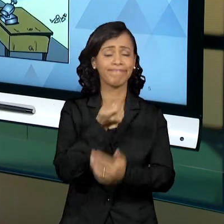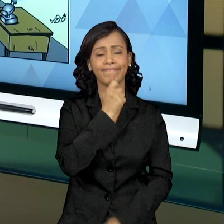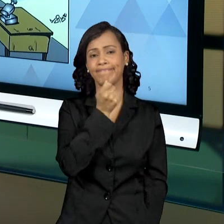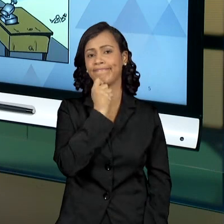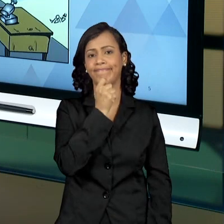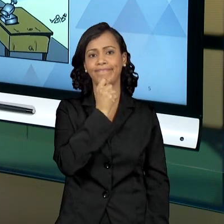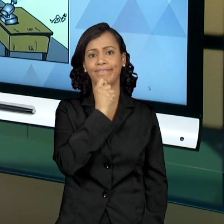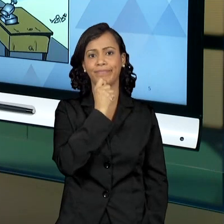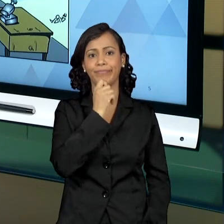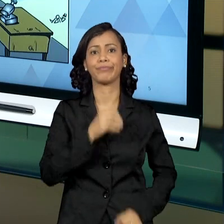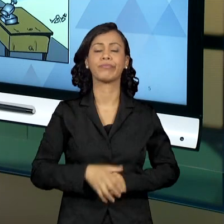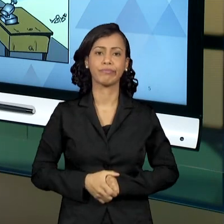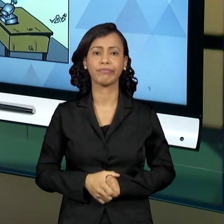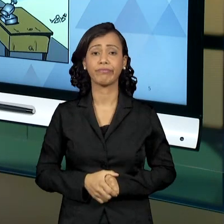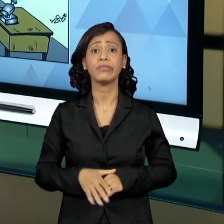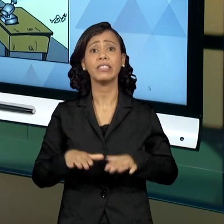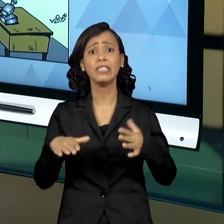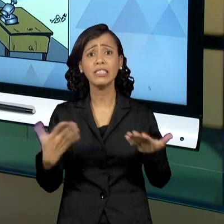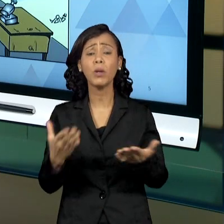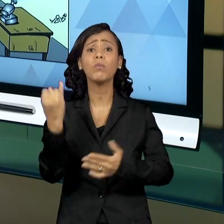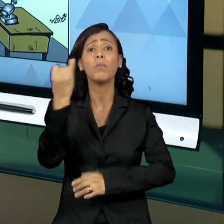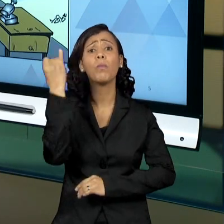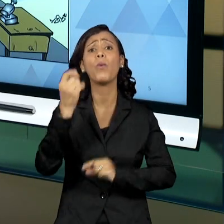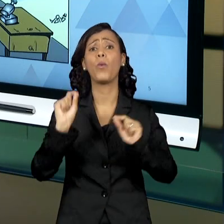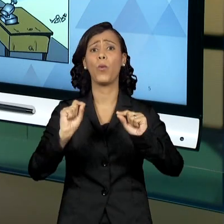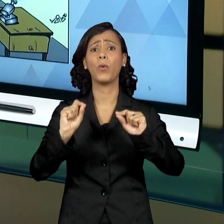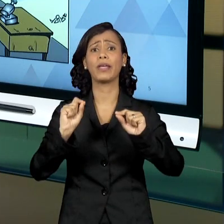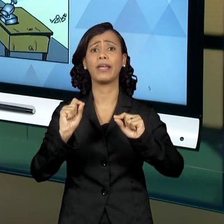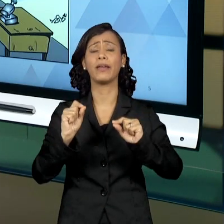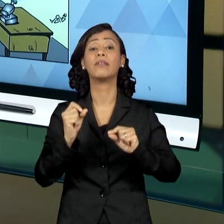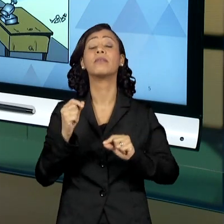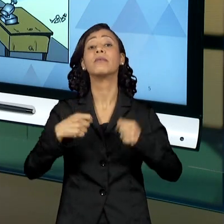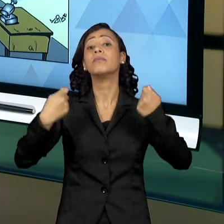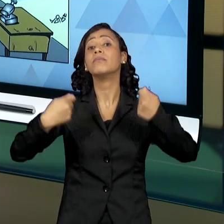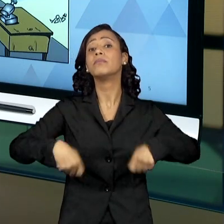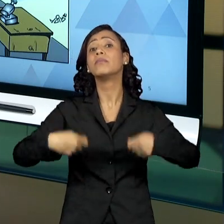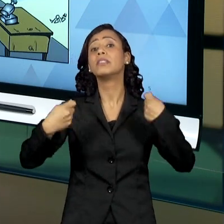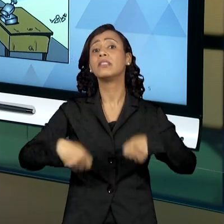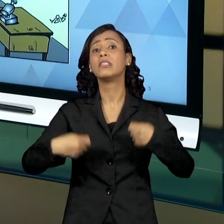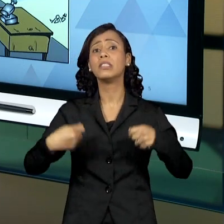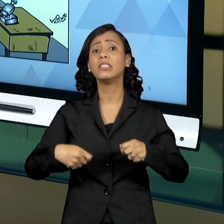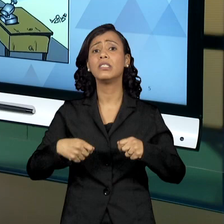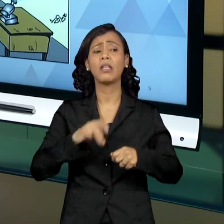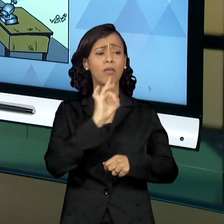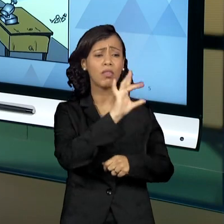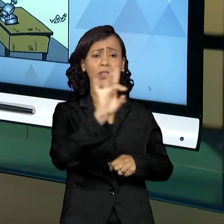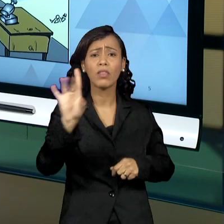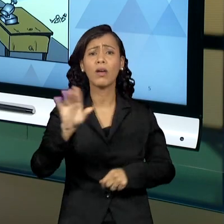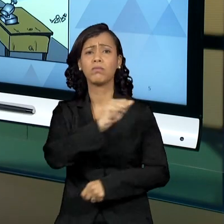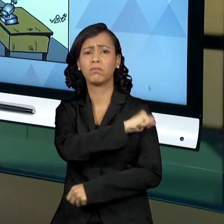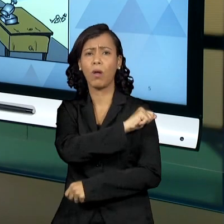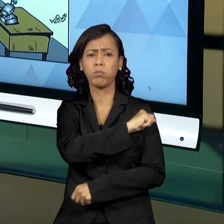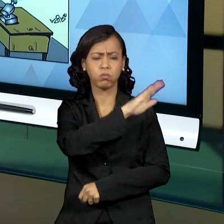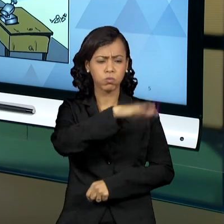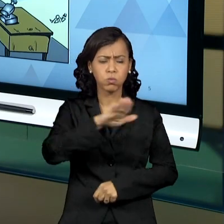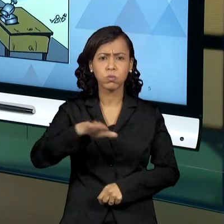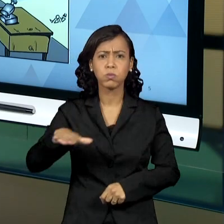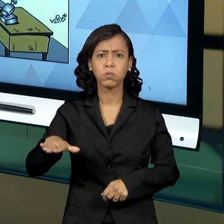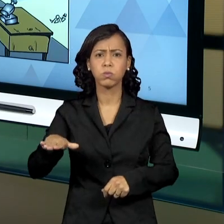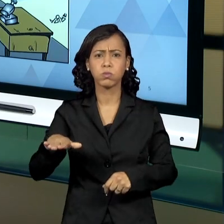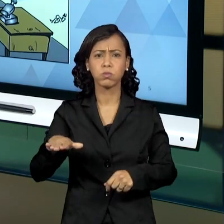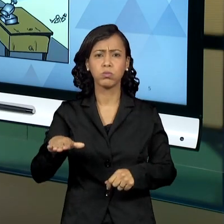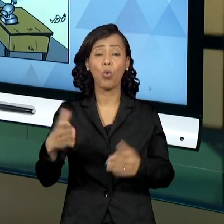É fundamental que a gente tenha clareza que os estudantes, diante,